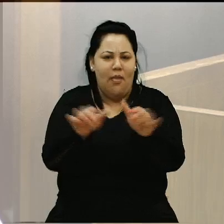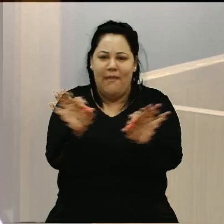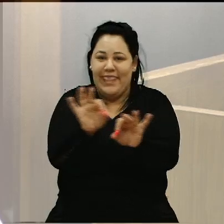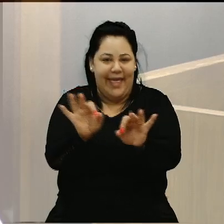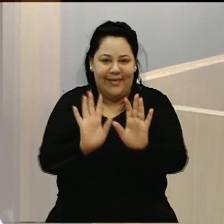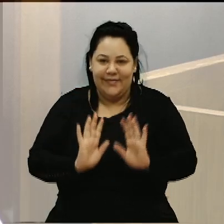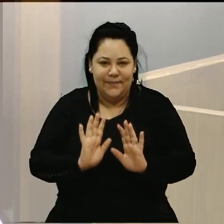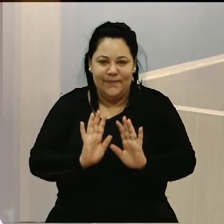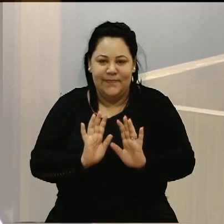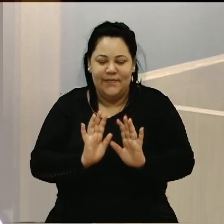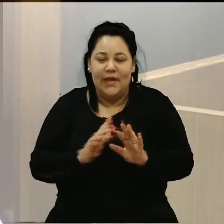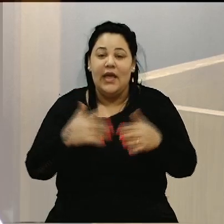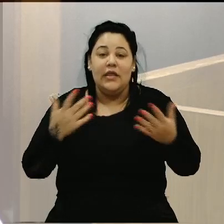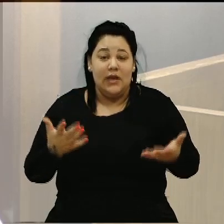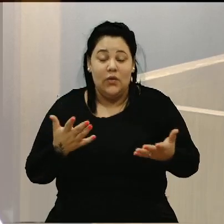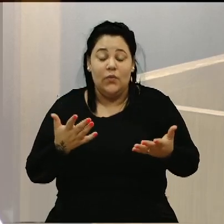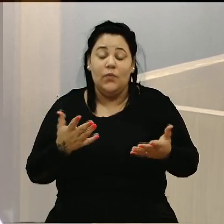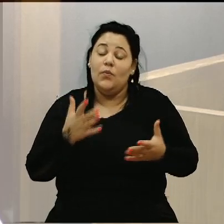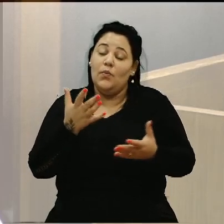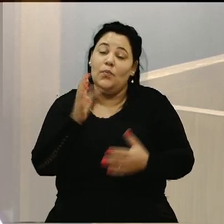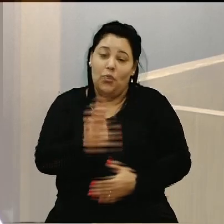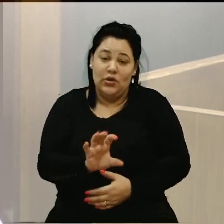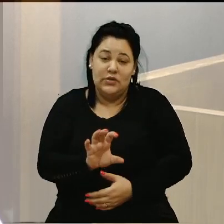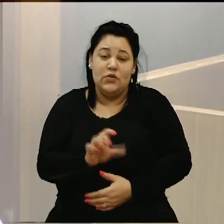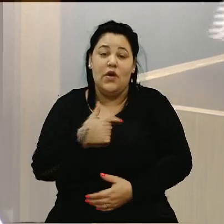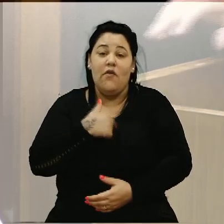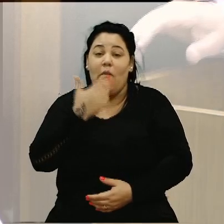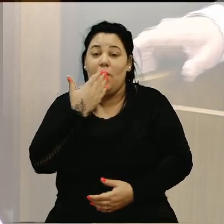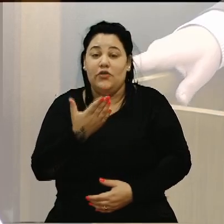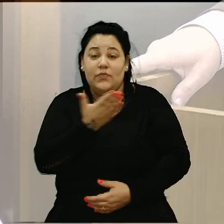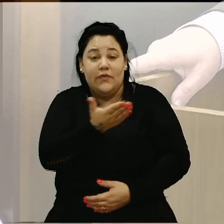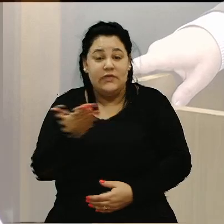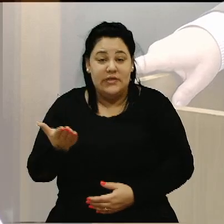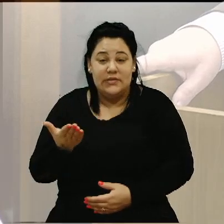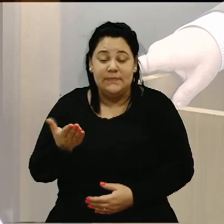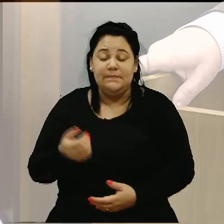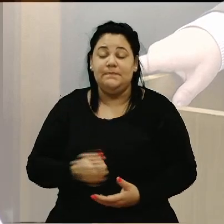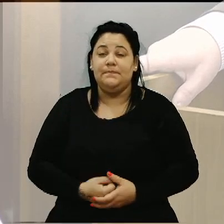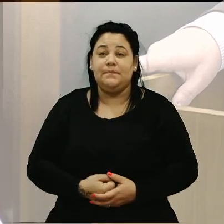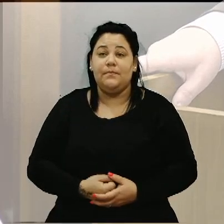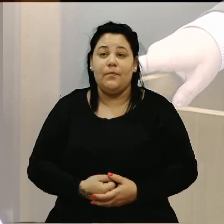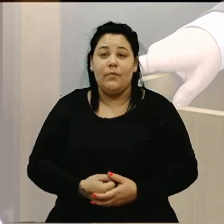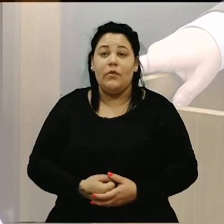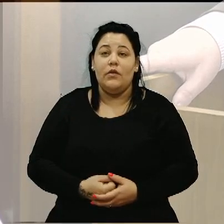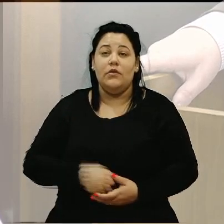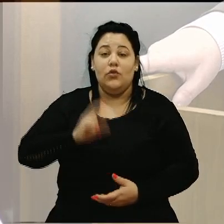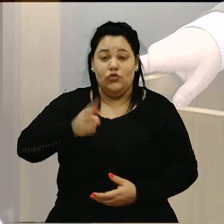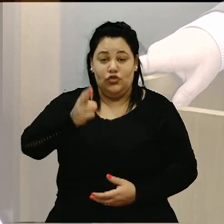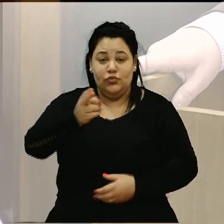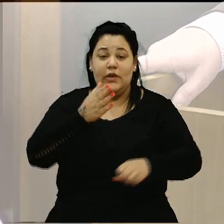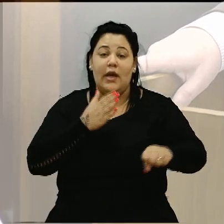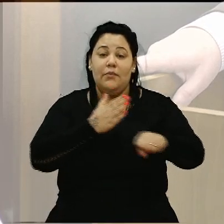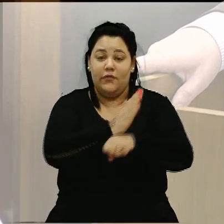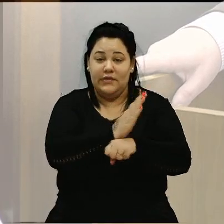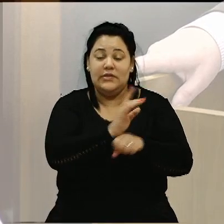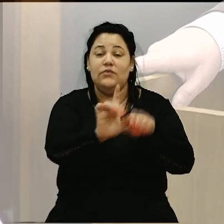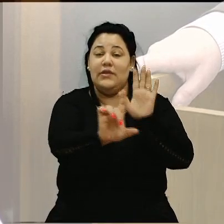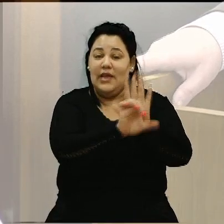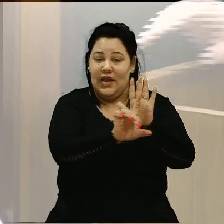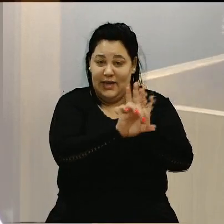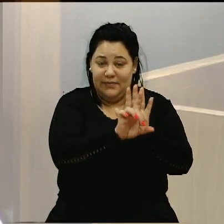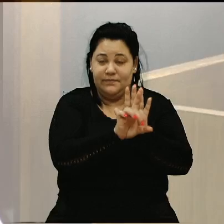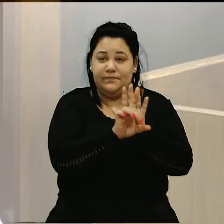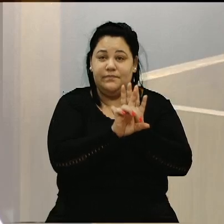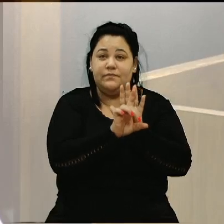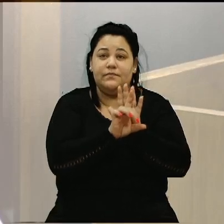Então, nesse sentido, eu peço que os senhores mantenham a aprovação da lei, né,